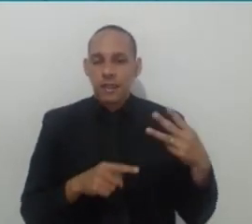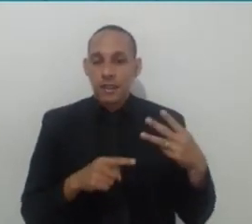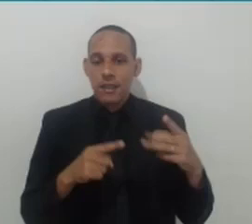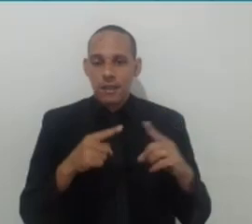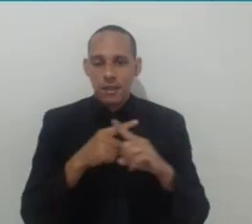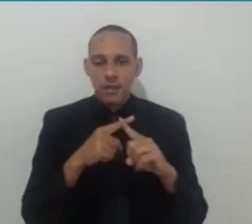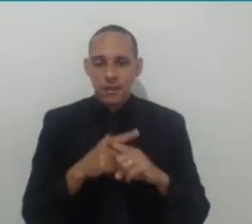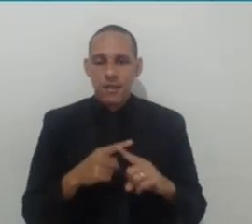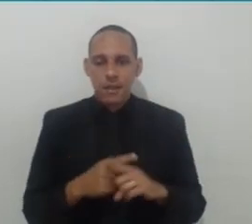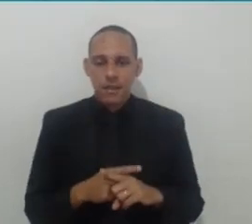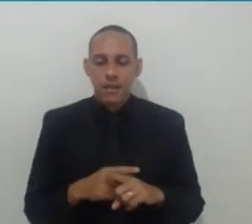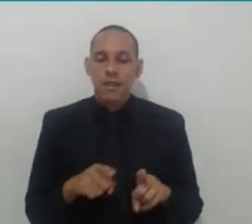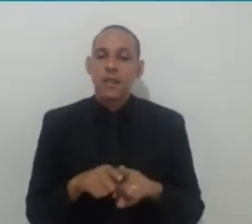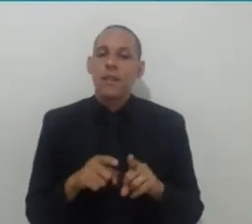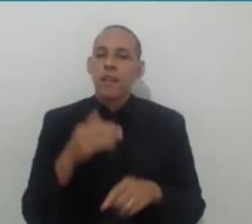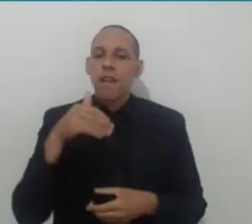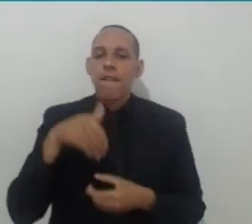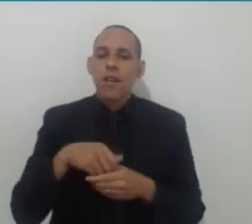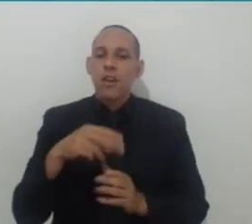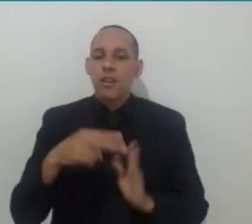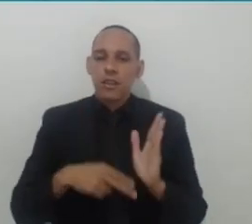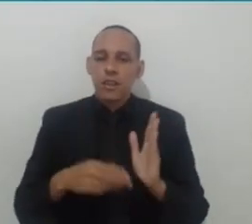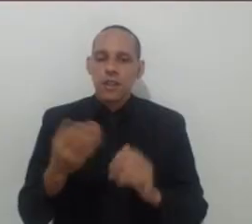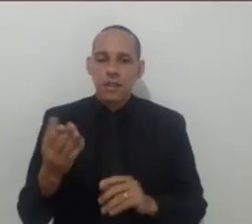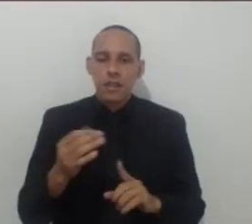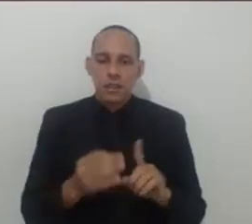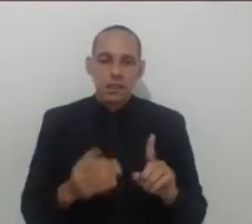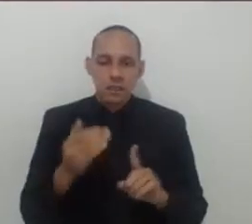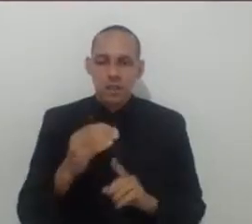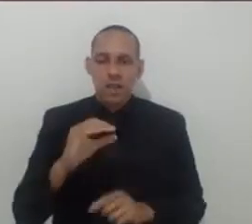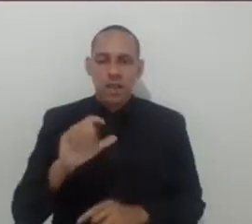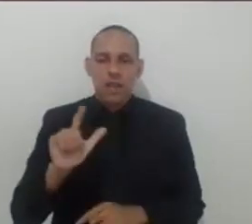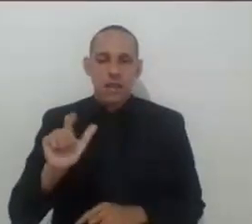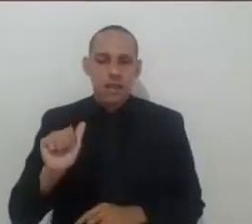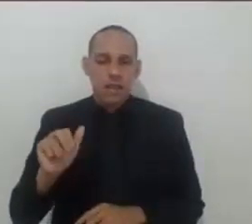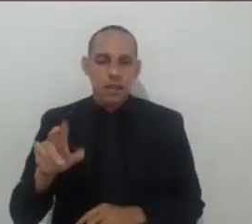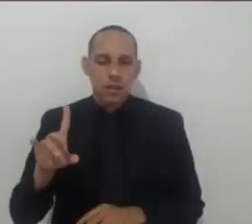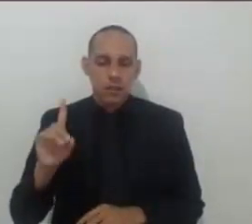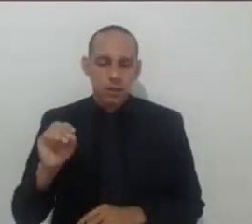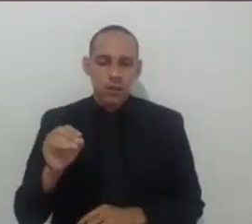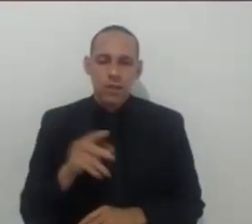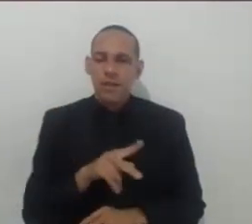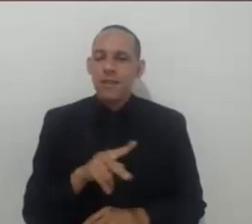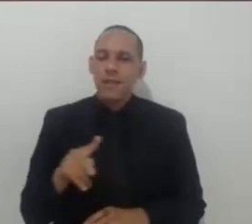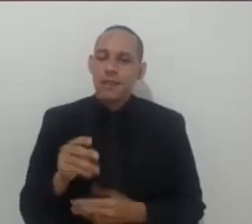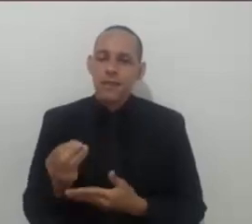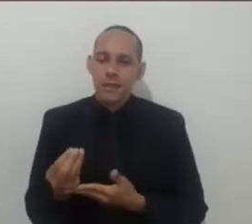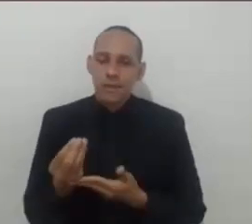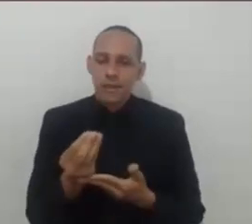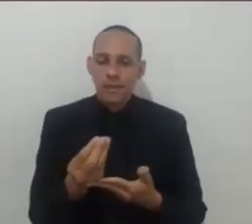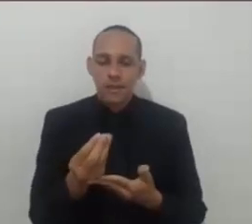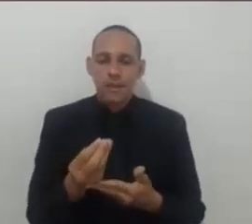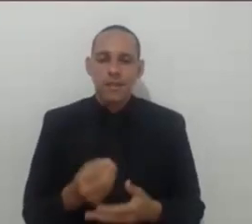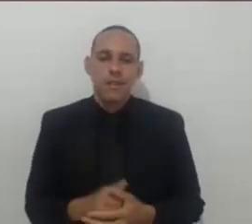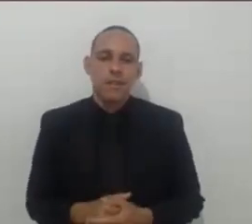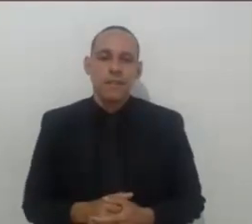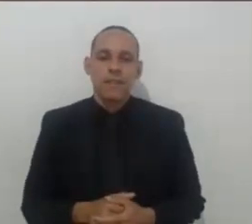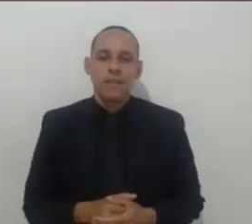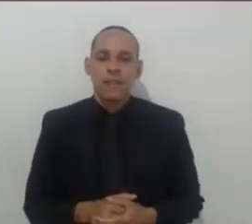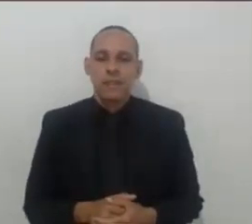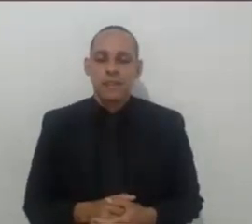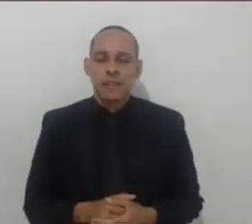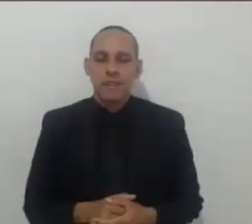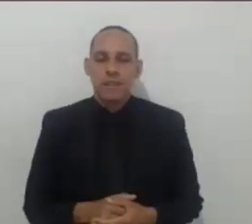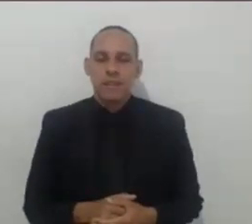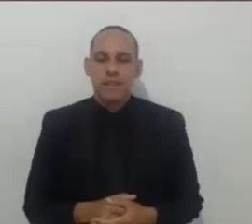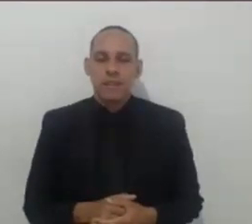voto visto do desembargador Cláudio Santos. Devolvo, portanto, a presidência a Vossa